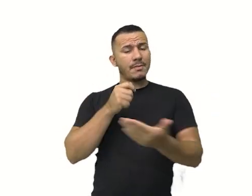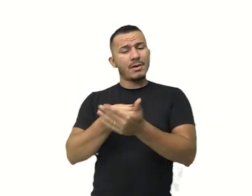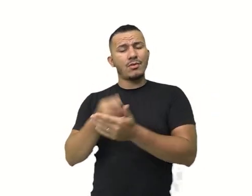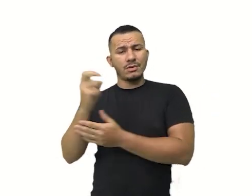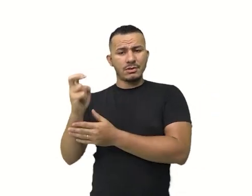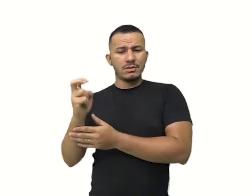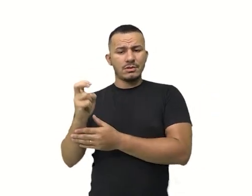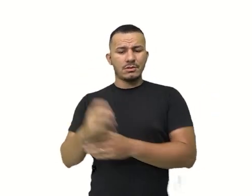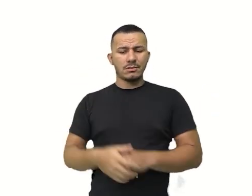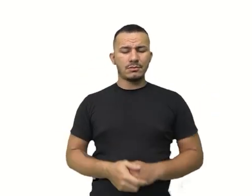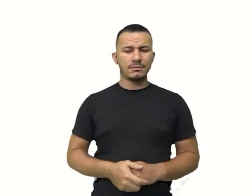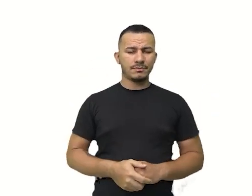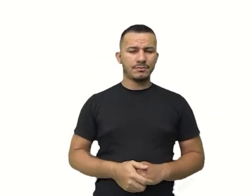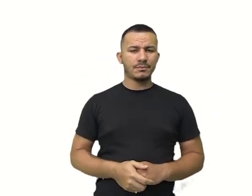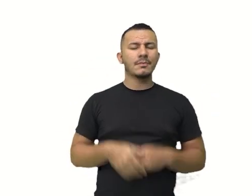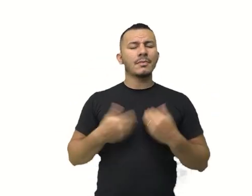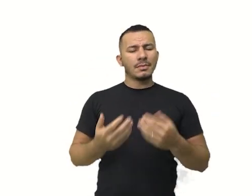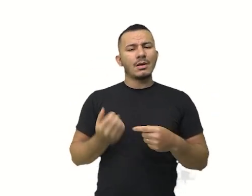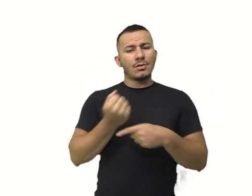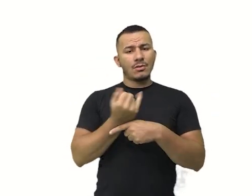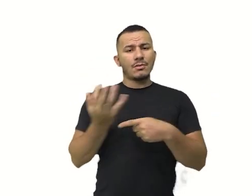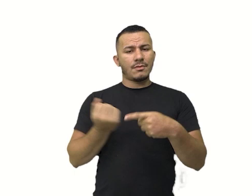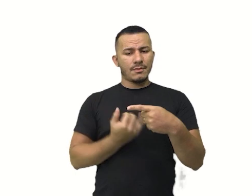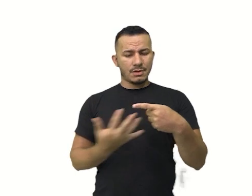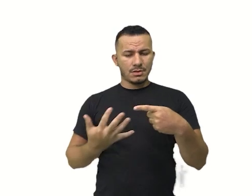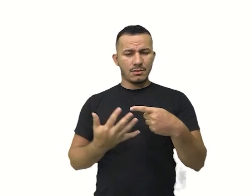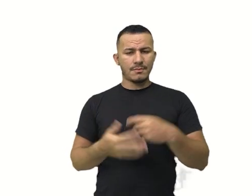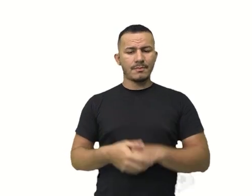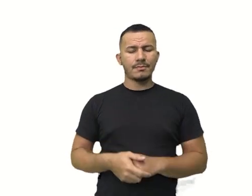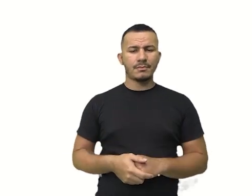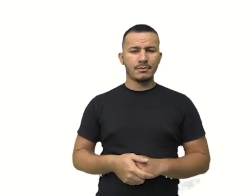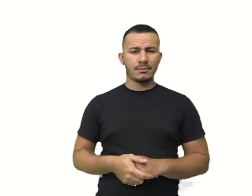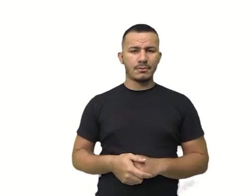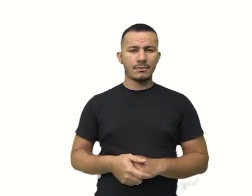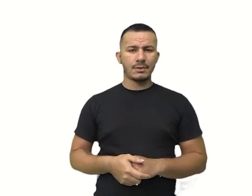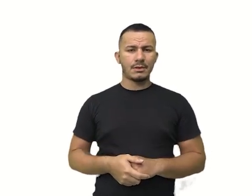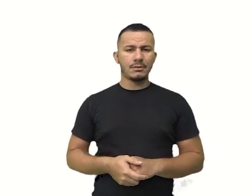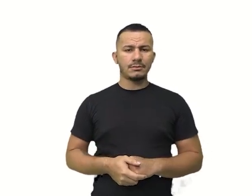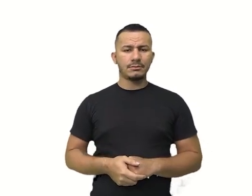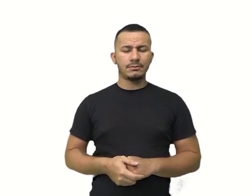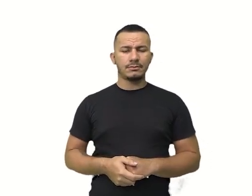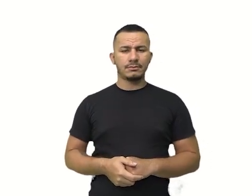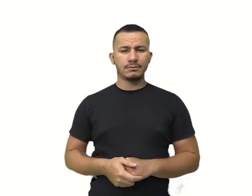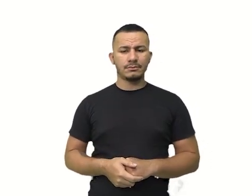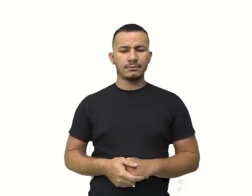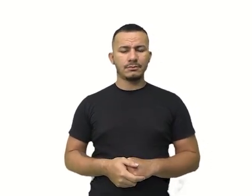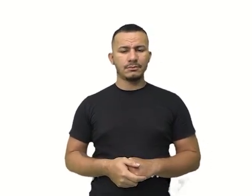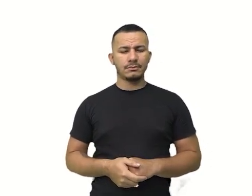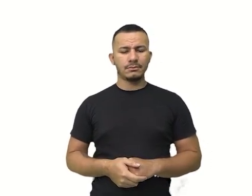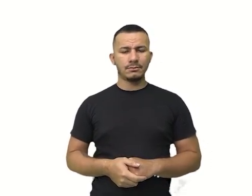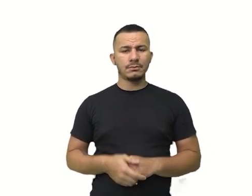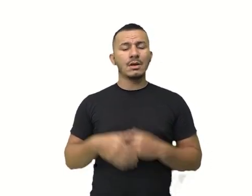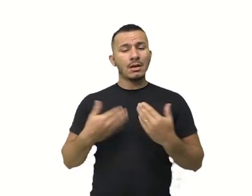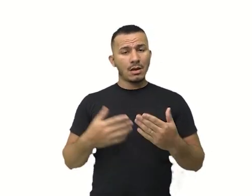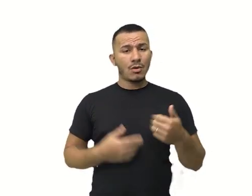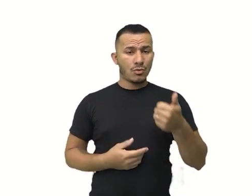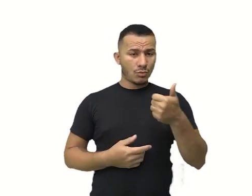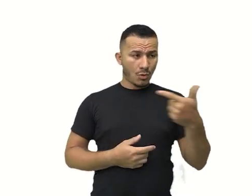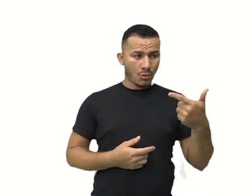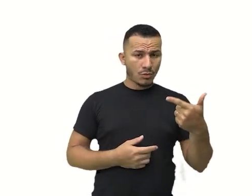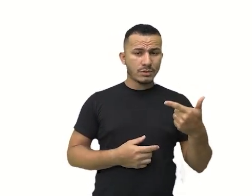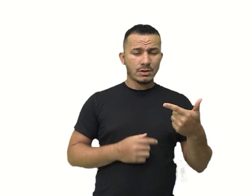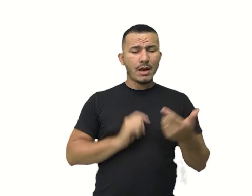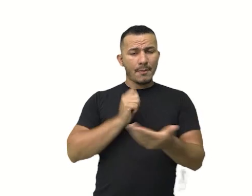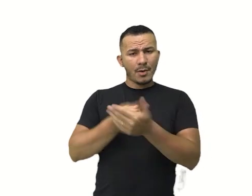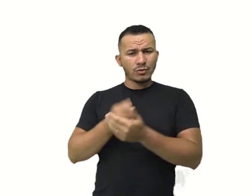a ideia, ó. Fração como parte do todo. 5 das 12 parcelas. Então, se o professor devia 12 e pagou